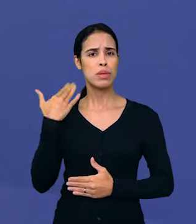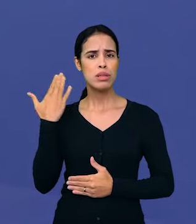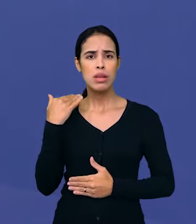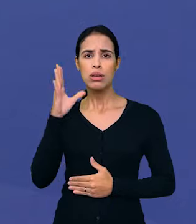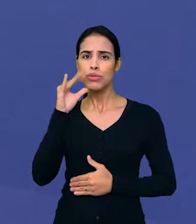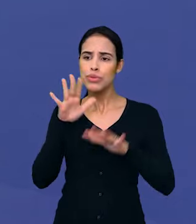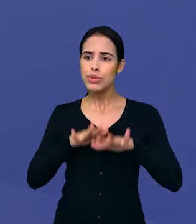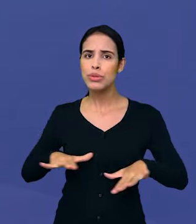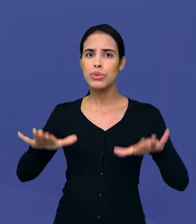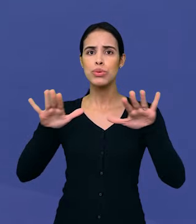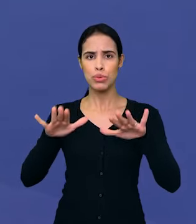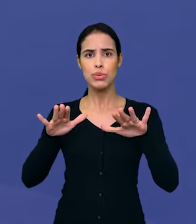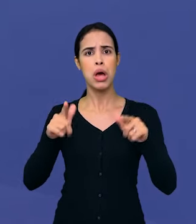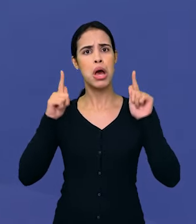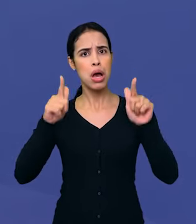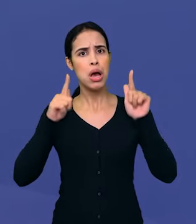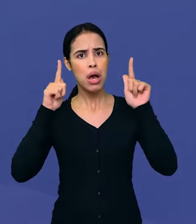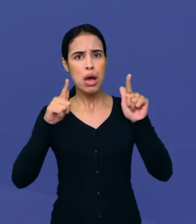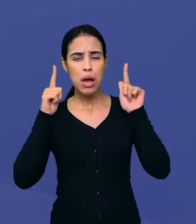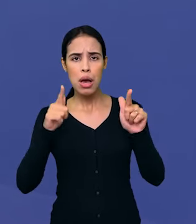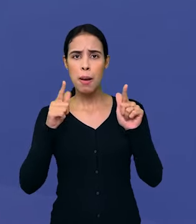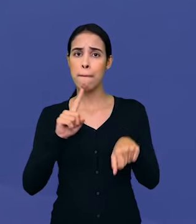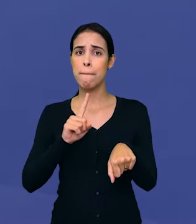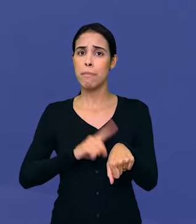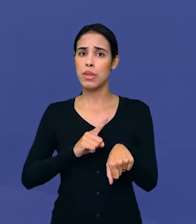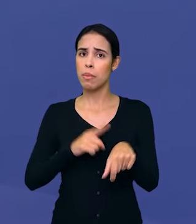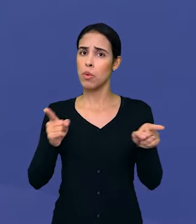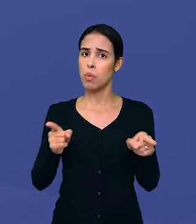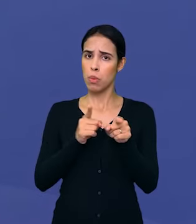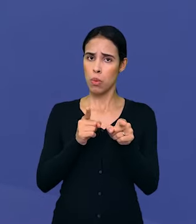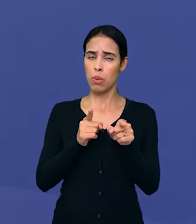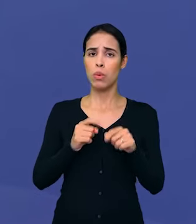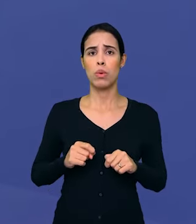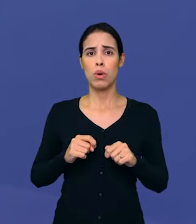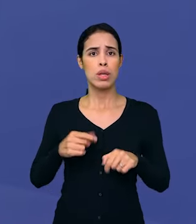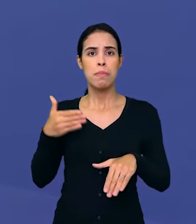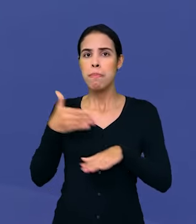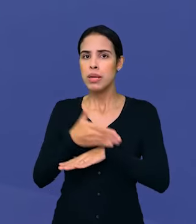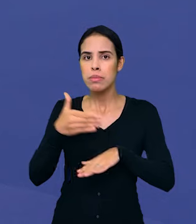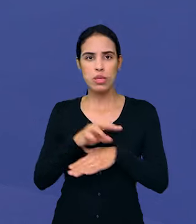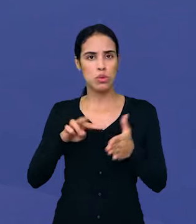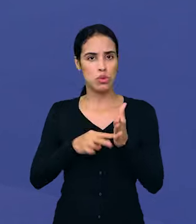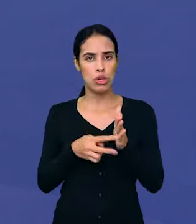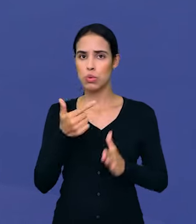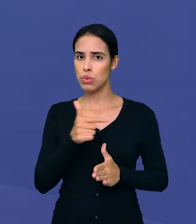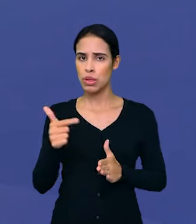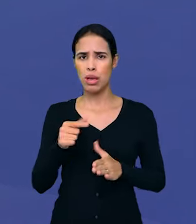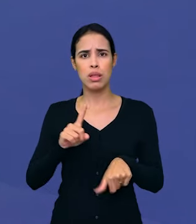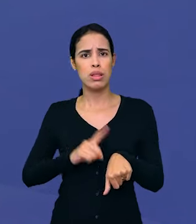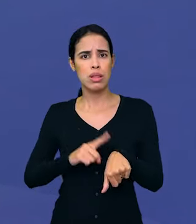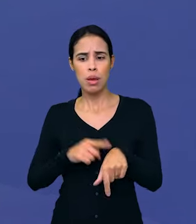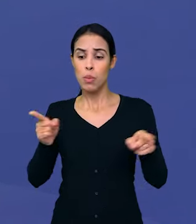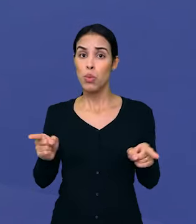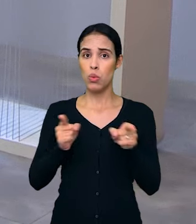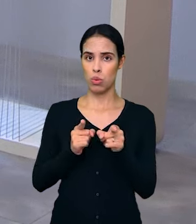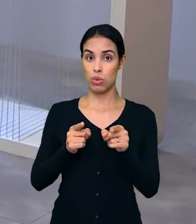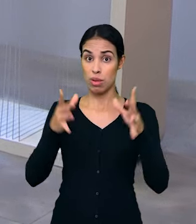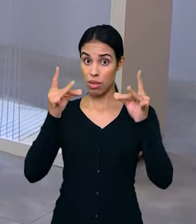Na época, os trabalhadores alegaram que as paralisações foram provisórias e espontâneas, sem participação sindical e por pouco